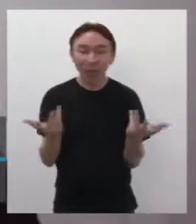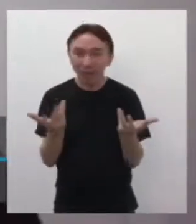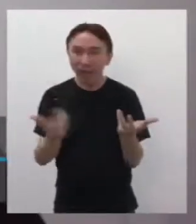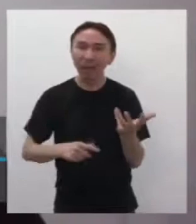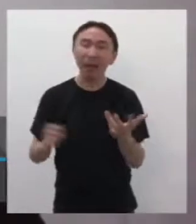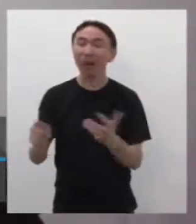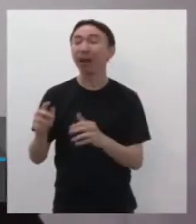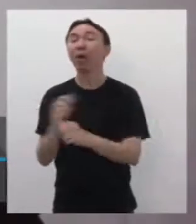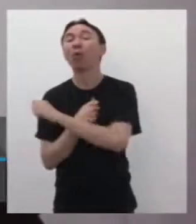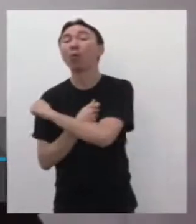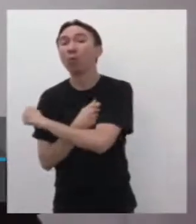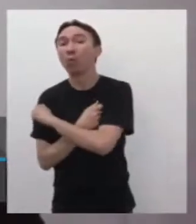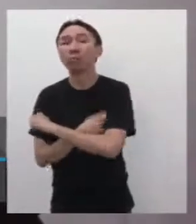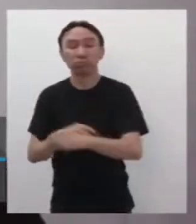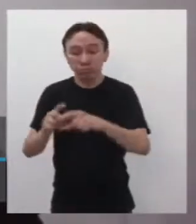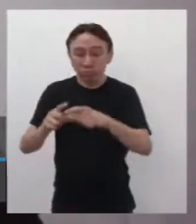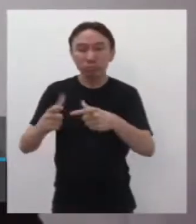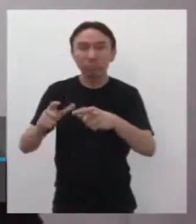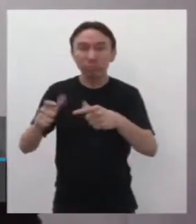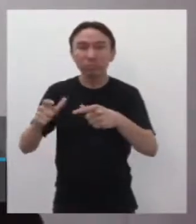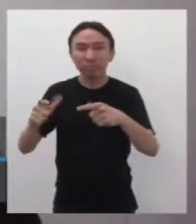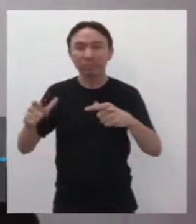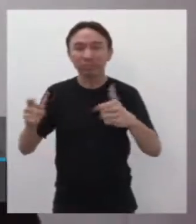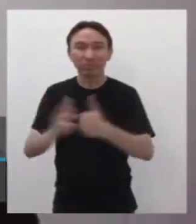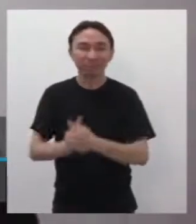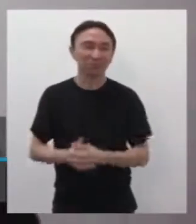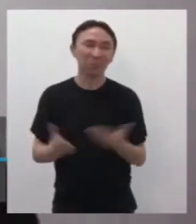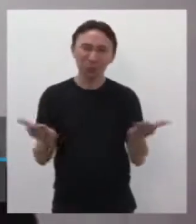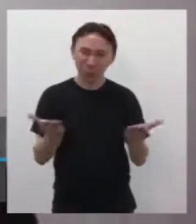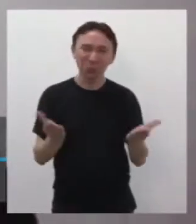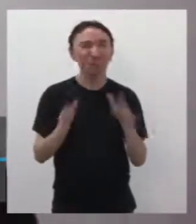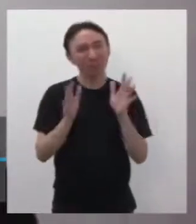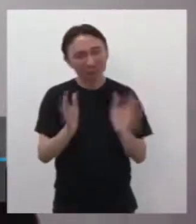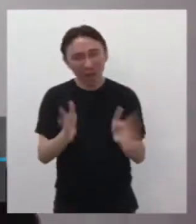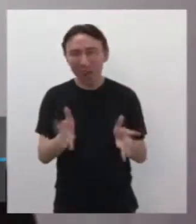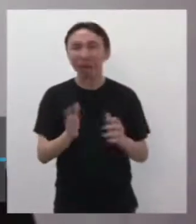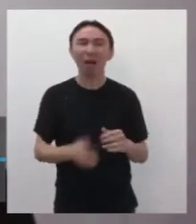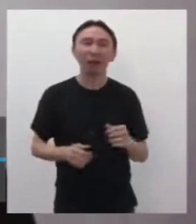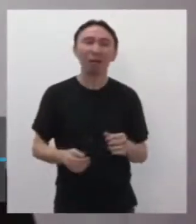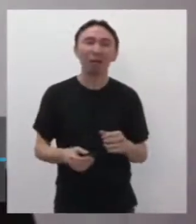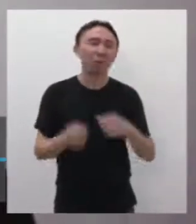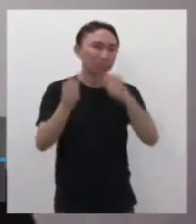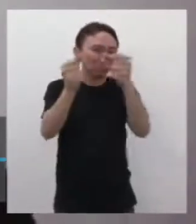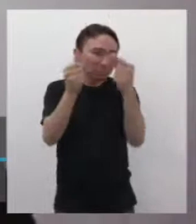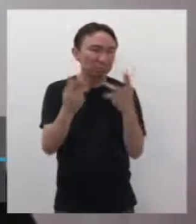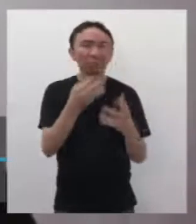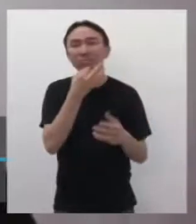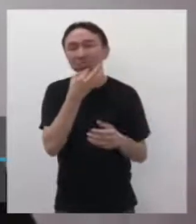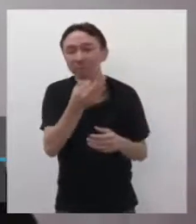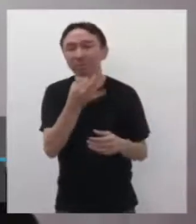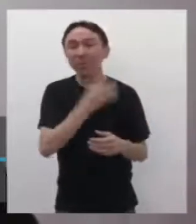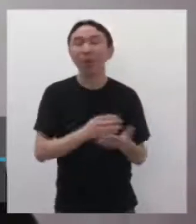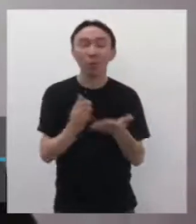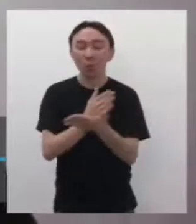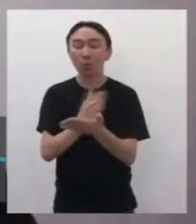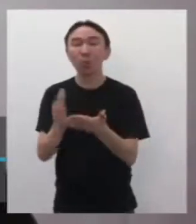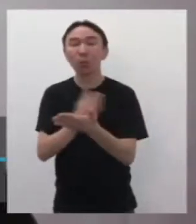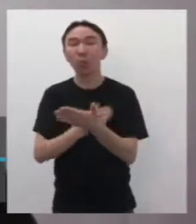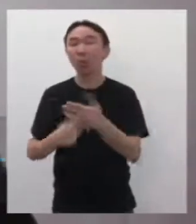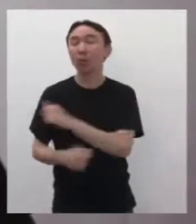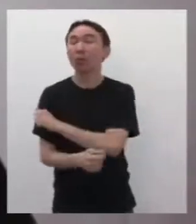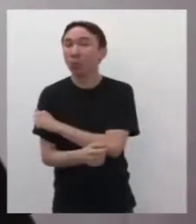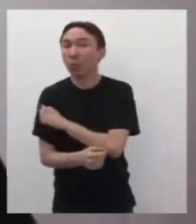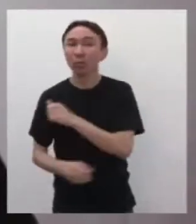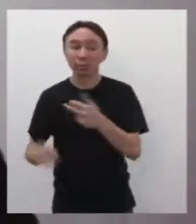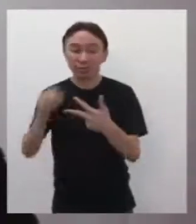né? Então, isso tudo junto com aquilo que eu comentei, que os alunos que estão para prestar o Enem estão numa fase